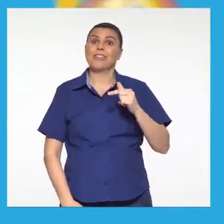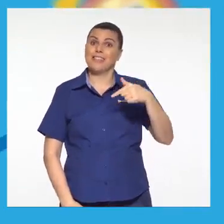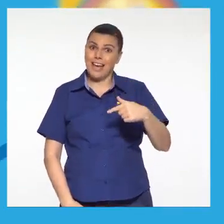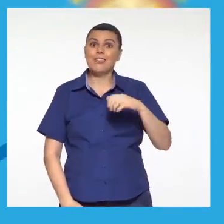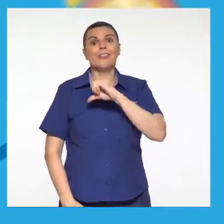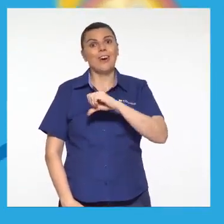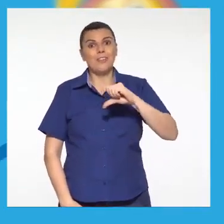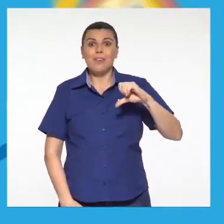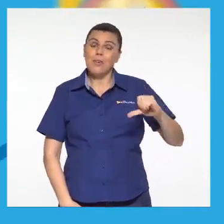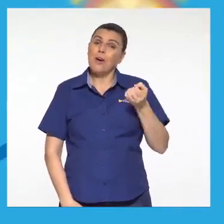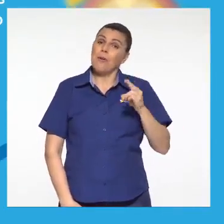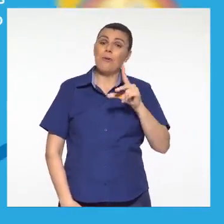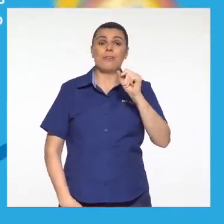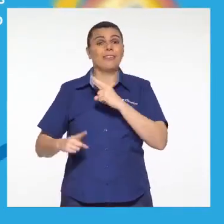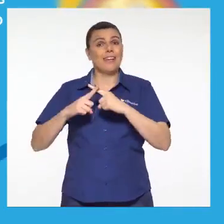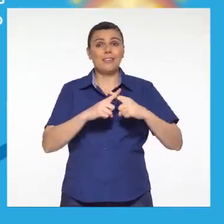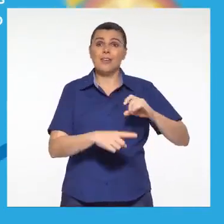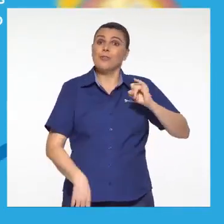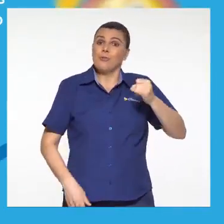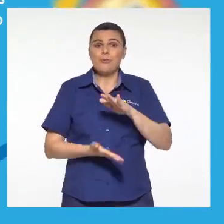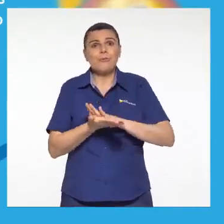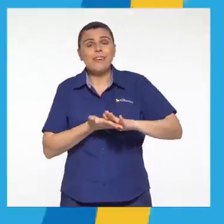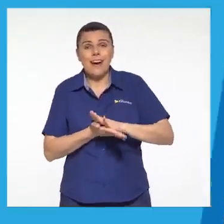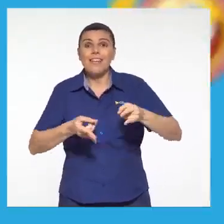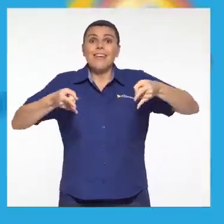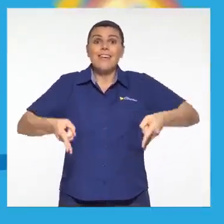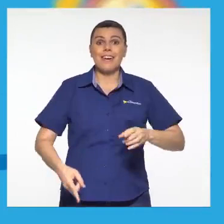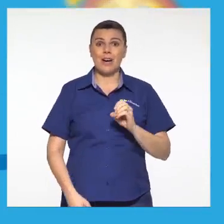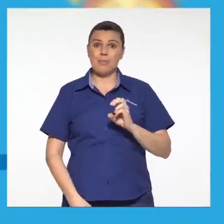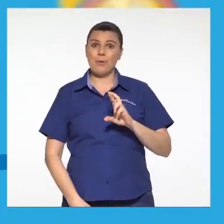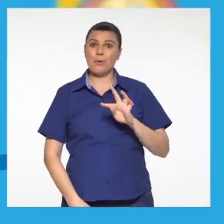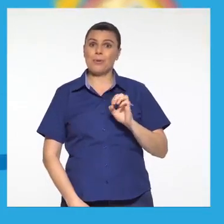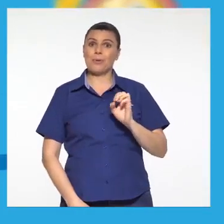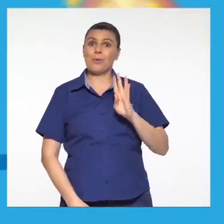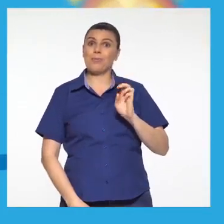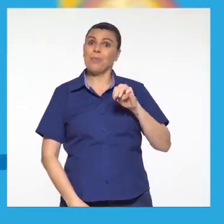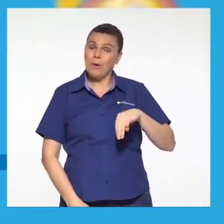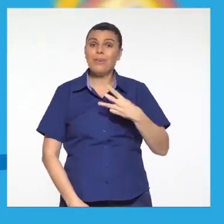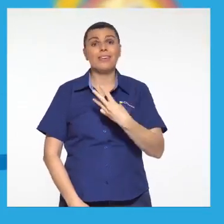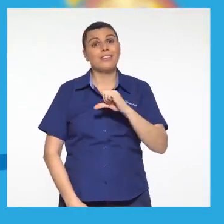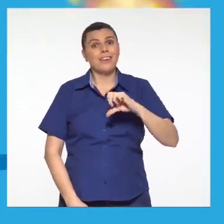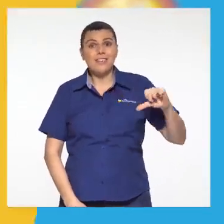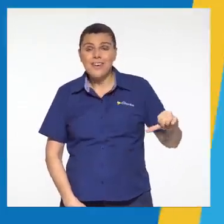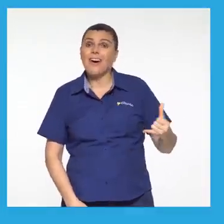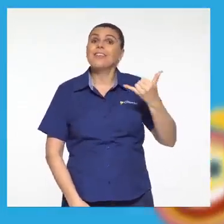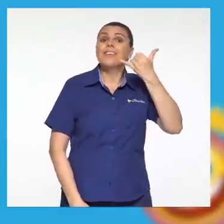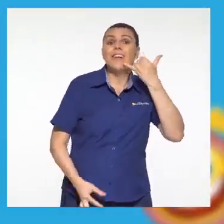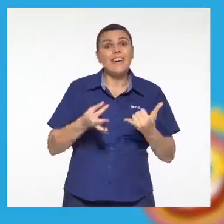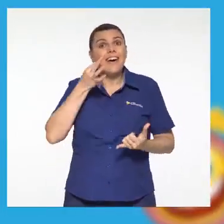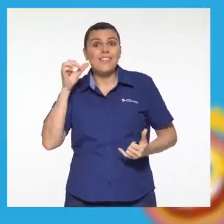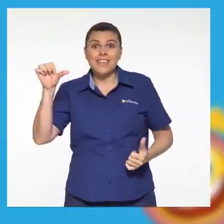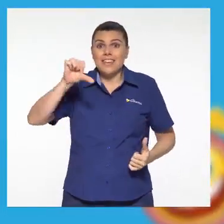G7 Play por 999 ou em 10 vezes sem juros! Conjugado casal Ortobon por 399! Celular ou cafeteira